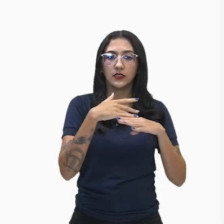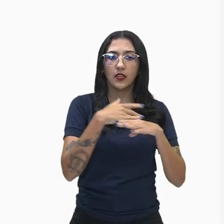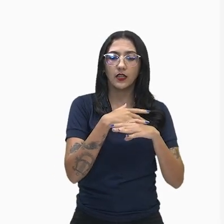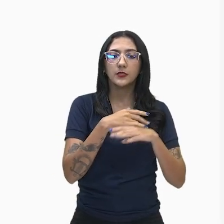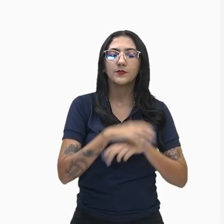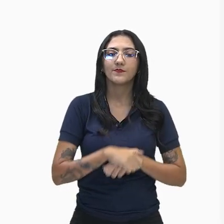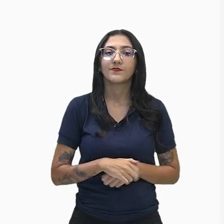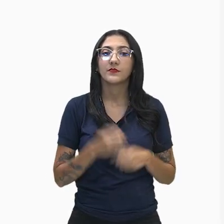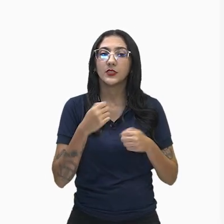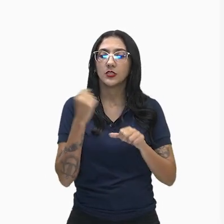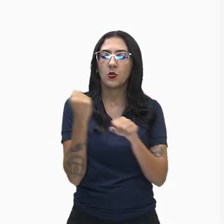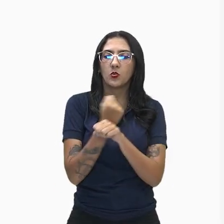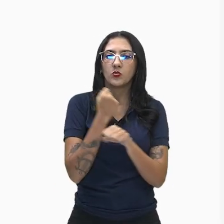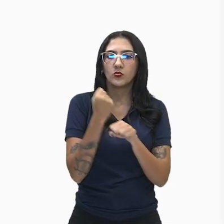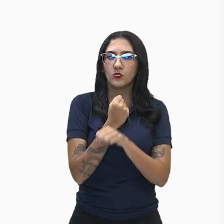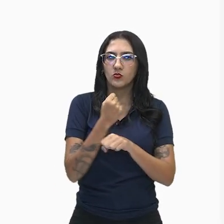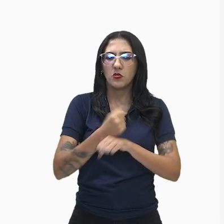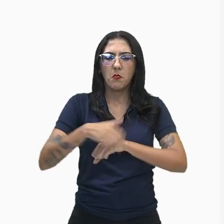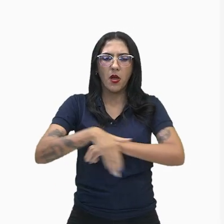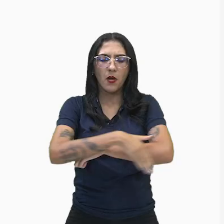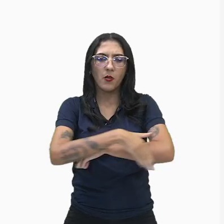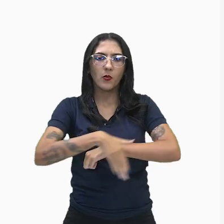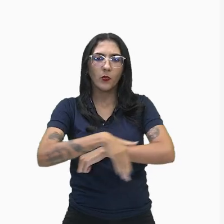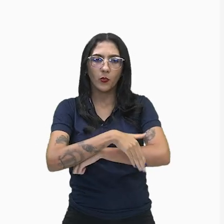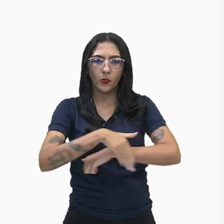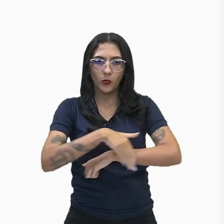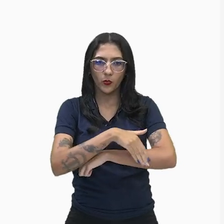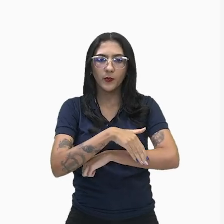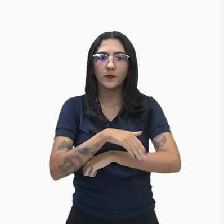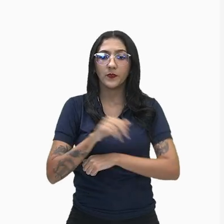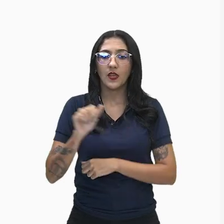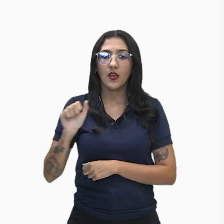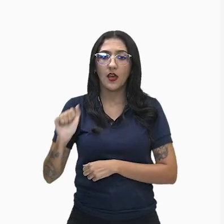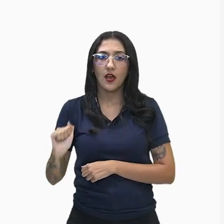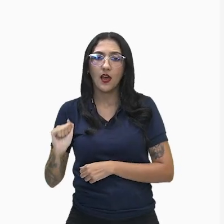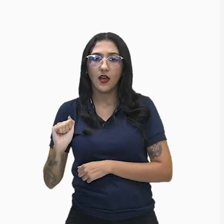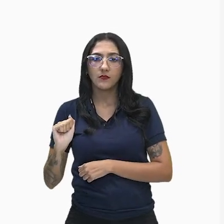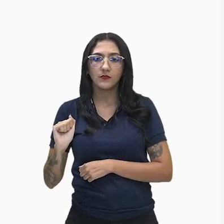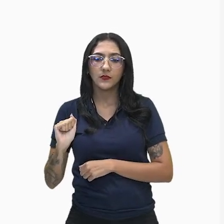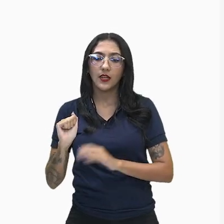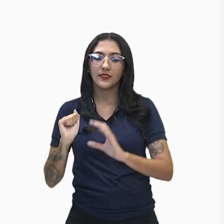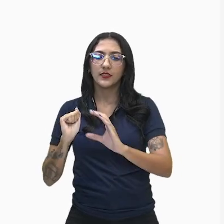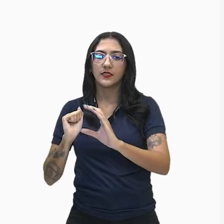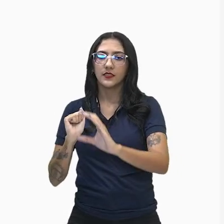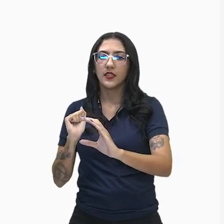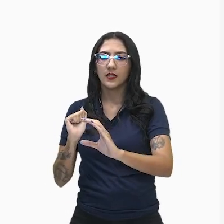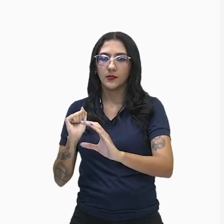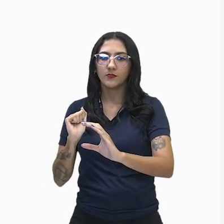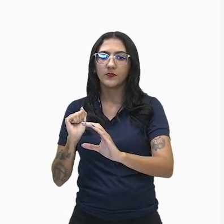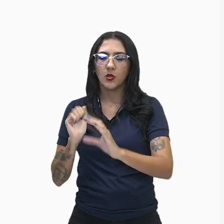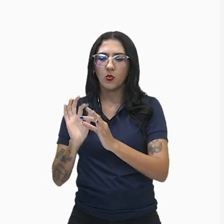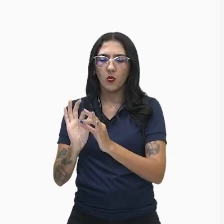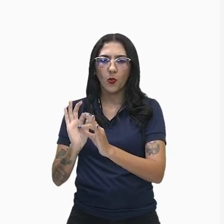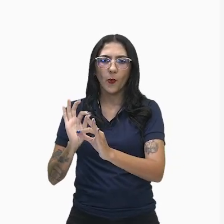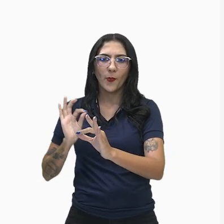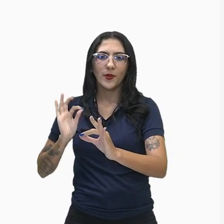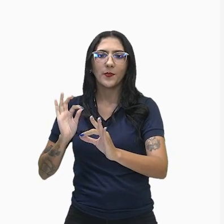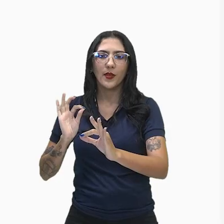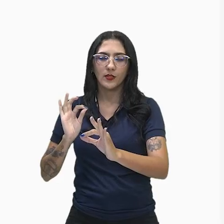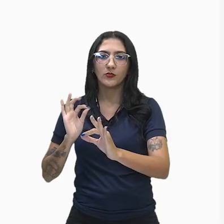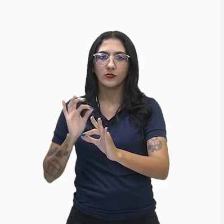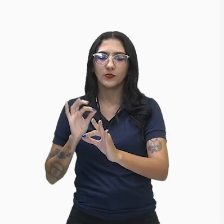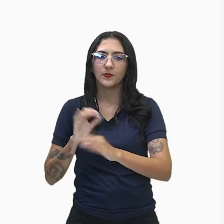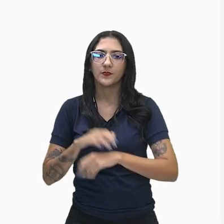que ligue a cidade A até a cidade C, com o menor comprimento possível. Qual deverá ser